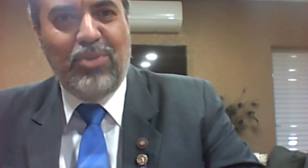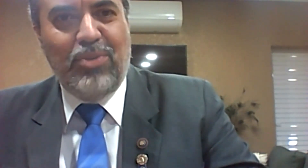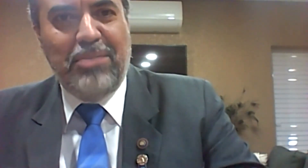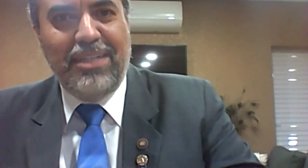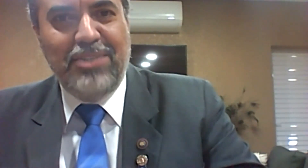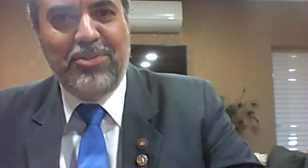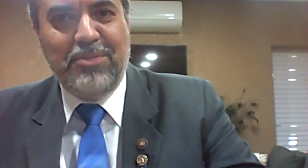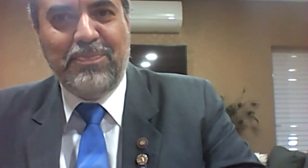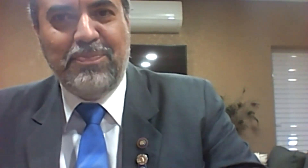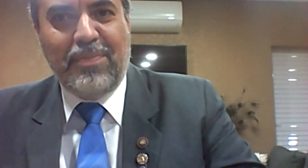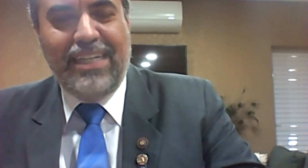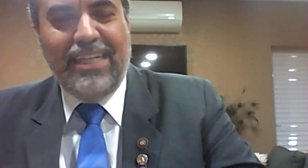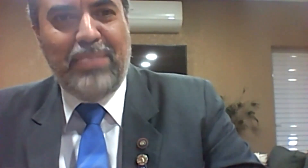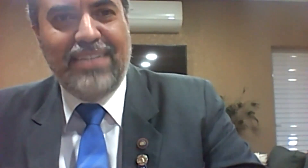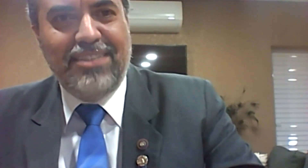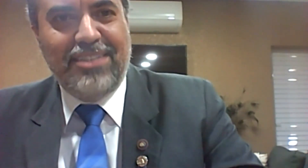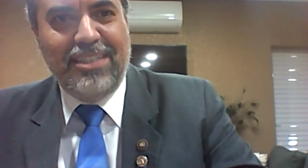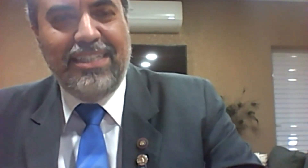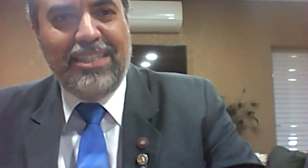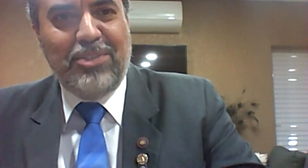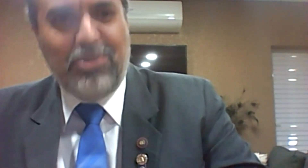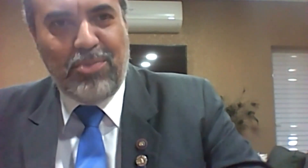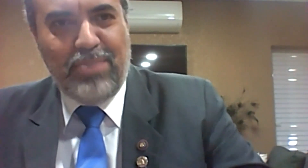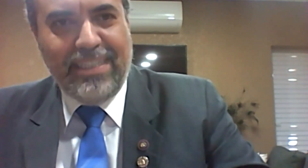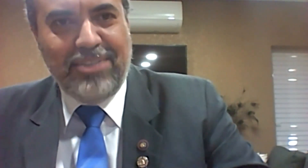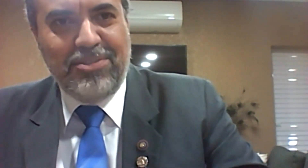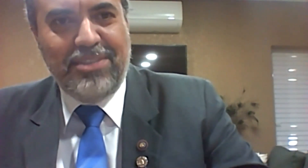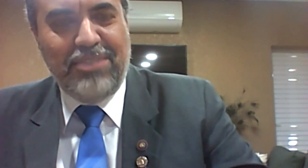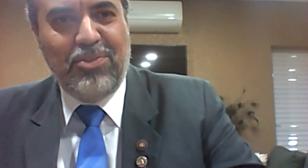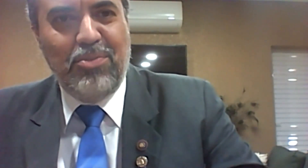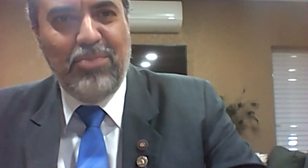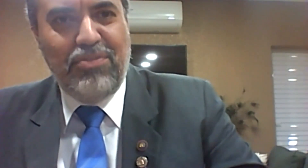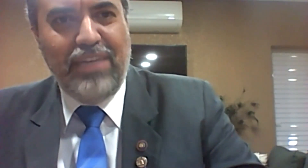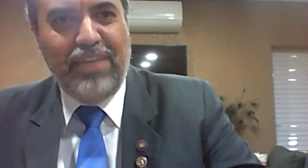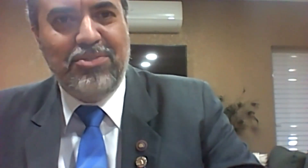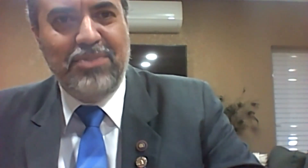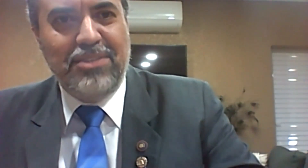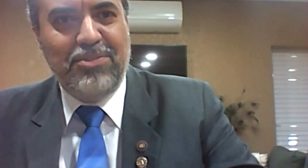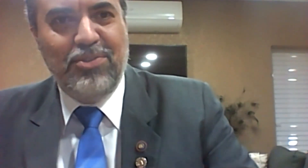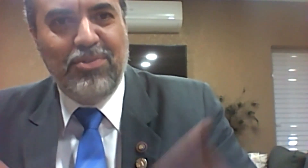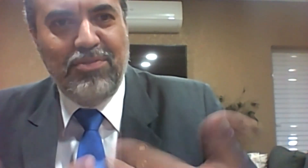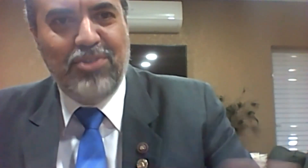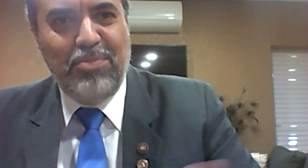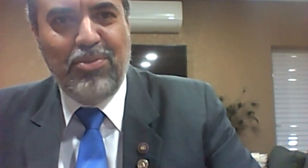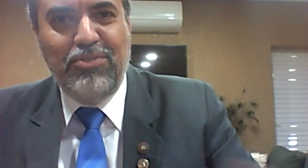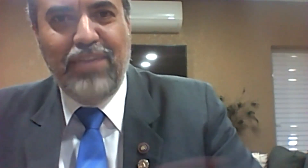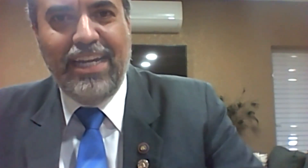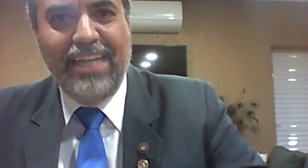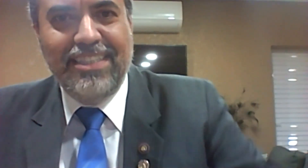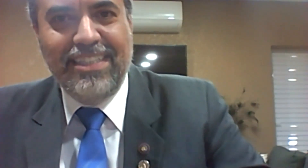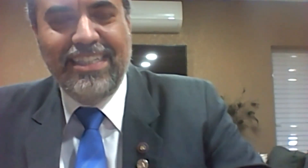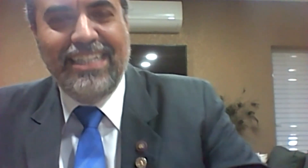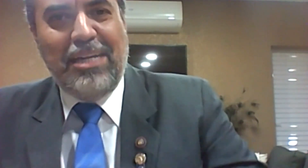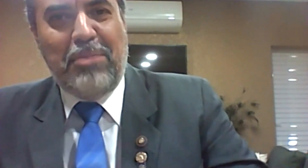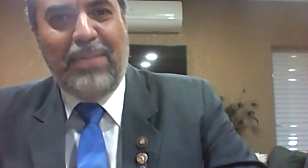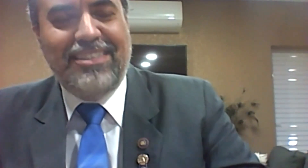aí contemplando, né, a presença dos companheiros. Eu fico muito feliz com isso. Hoje eu estou com um visual um pouco diferente,